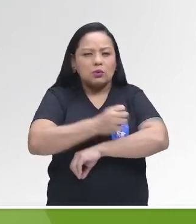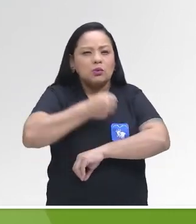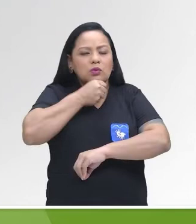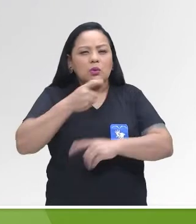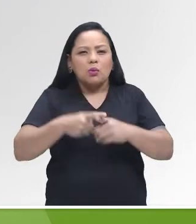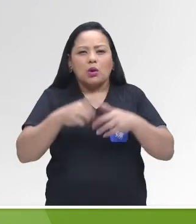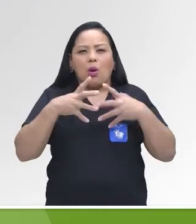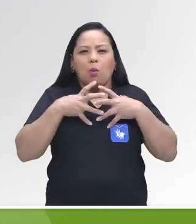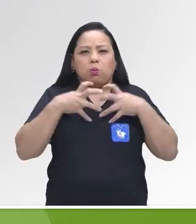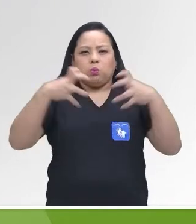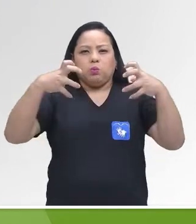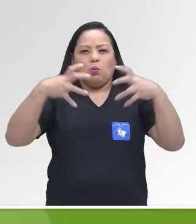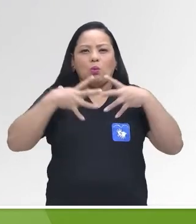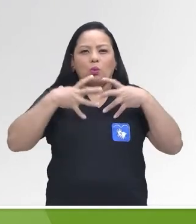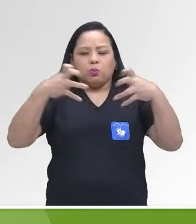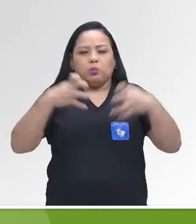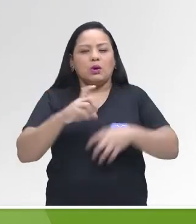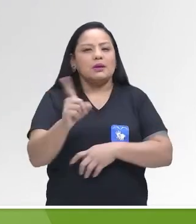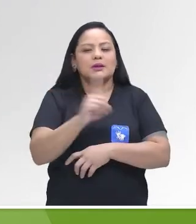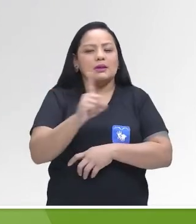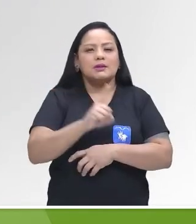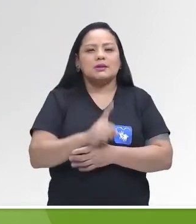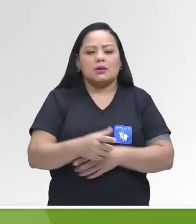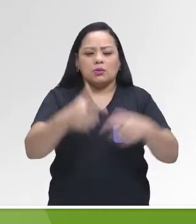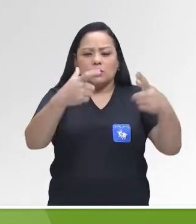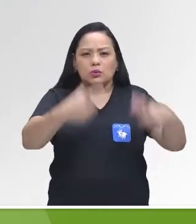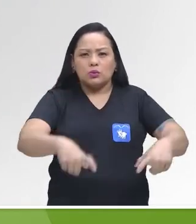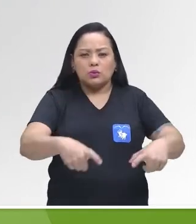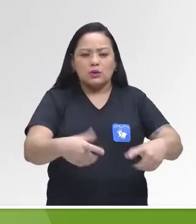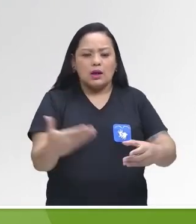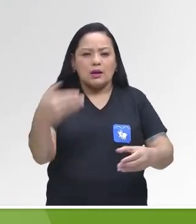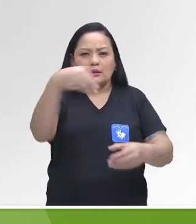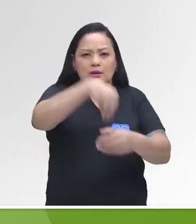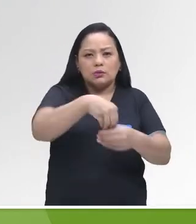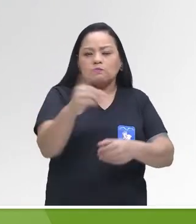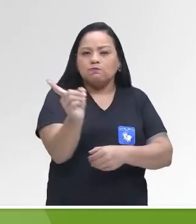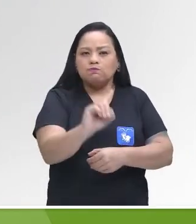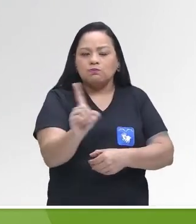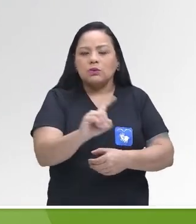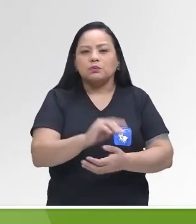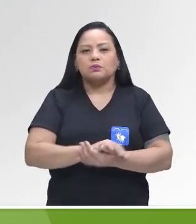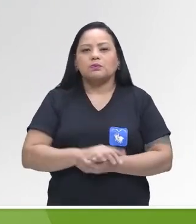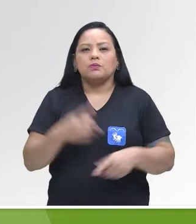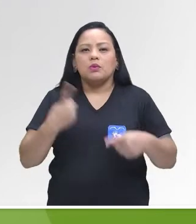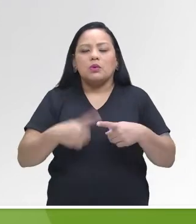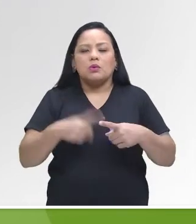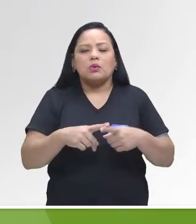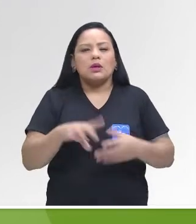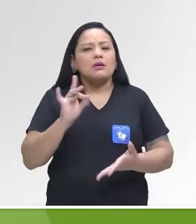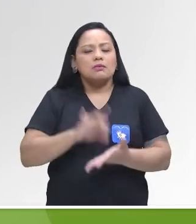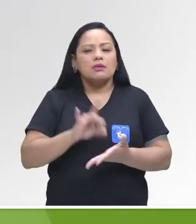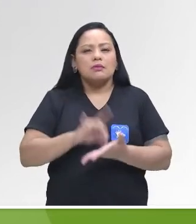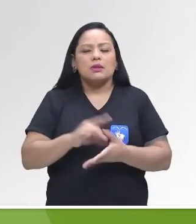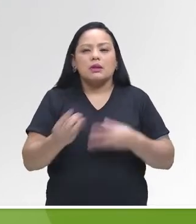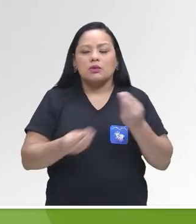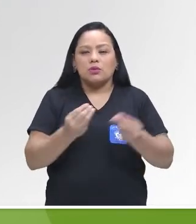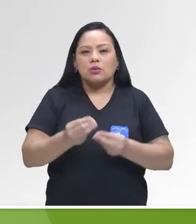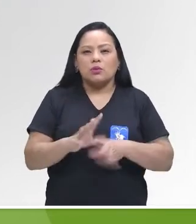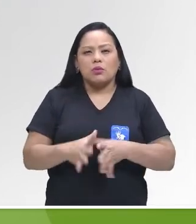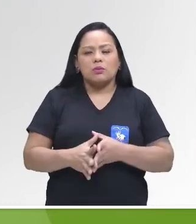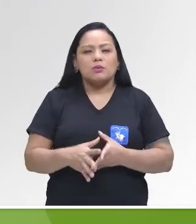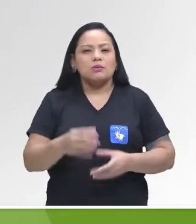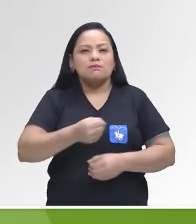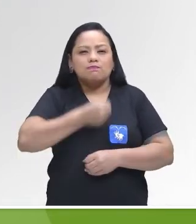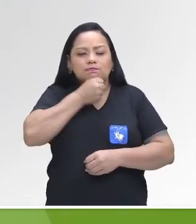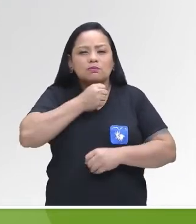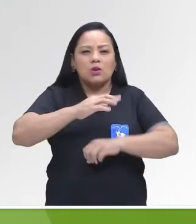coachá, ele não vai seguir ali, não vai adentrar no território dele, tá? Então, porque provavelmente, como ele é um sapo mais velho,